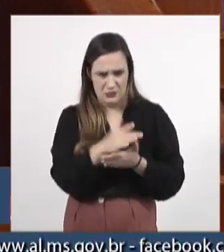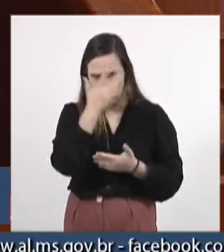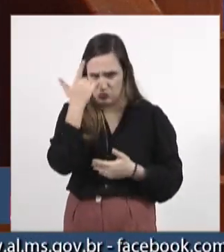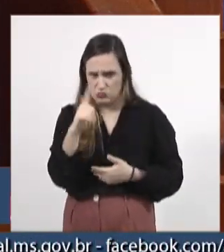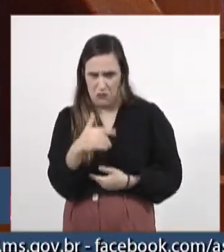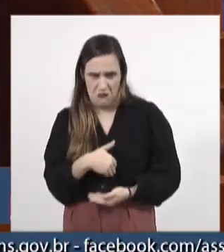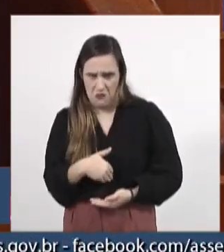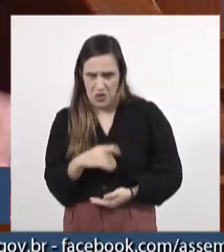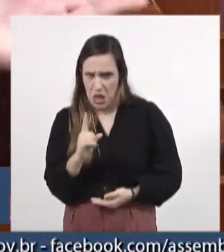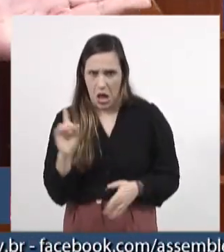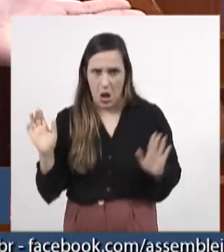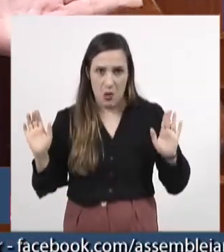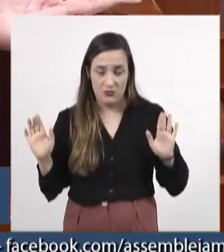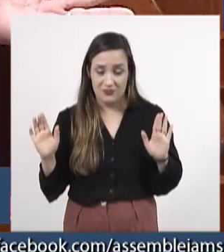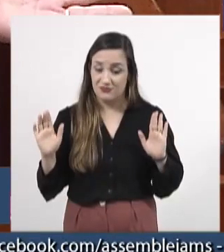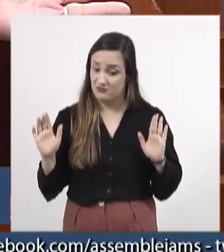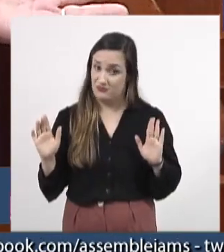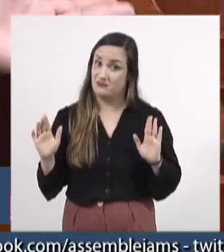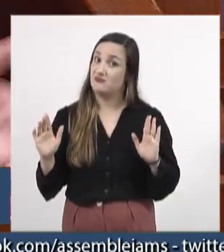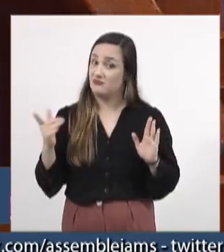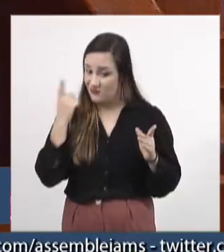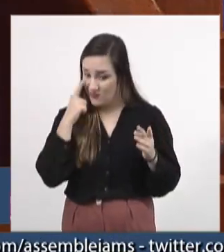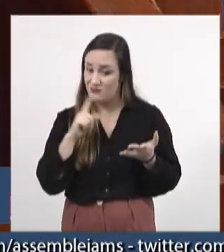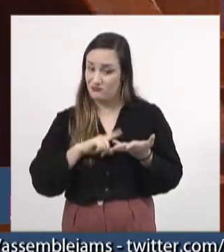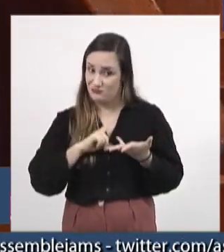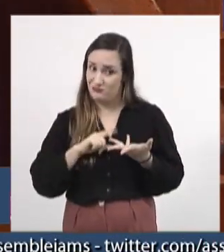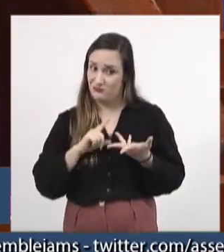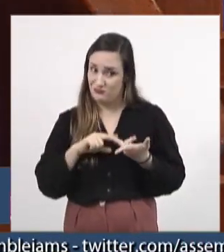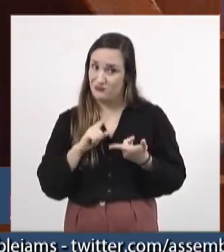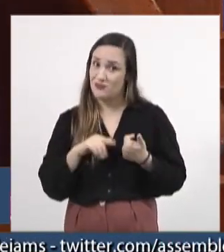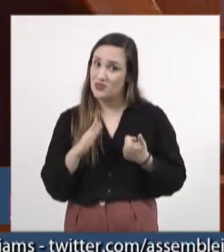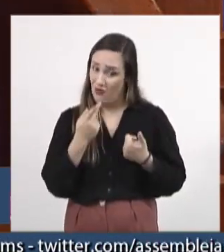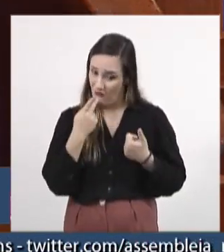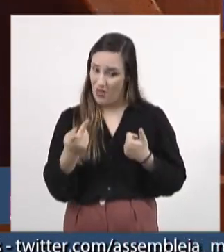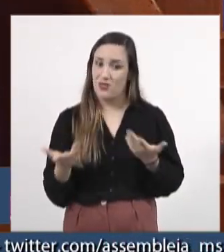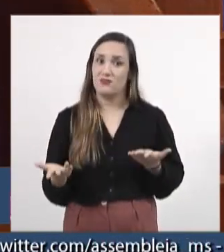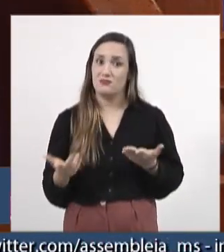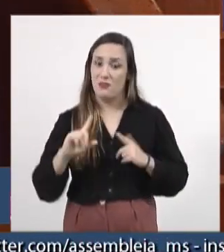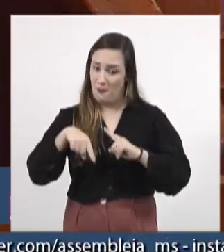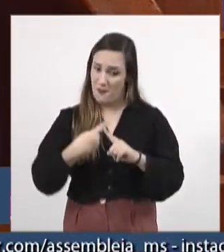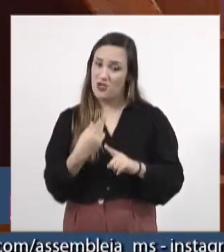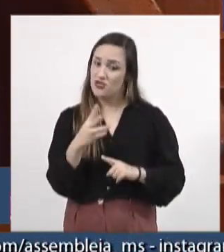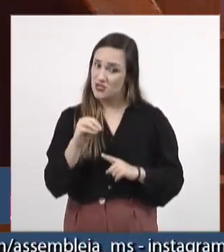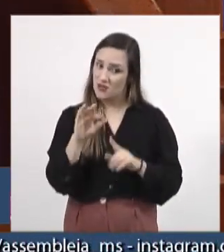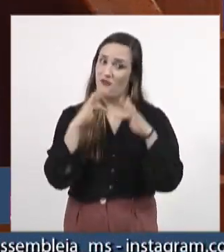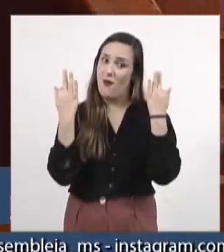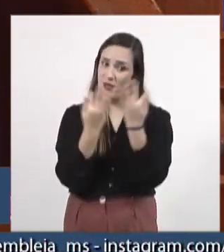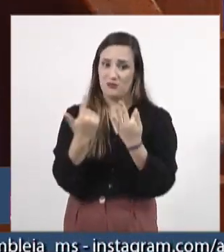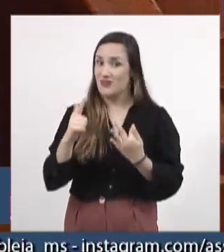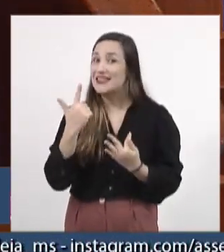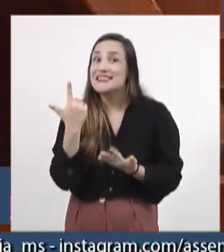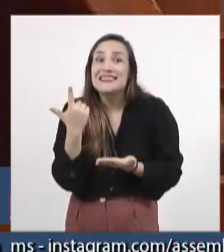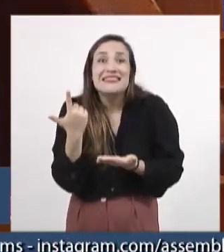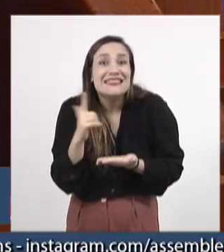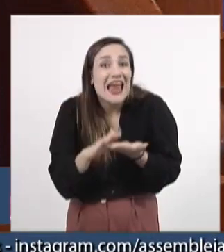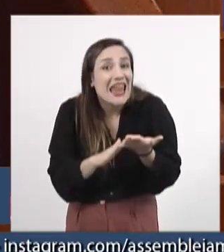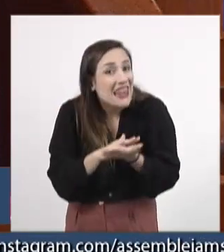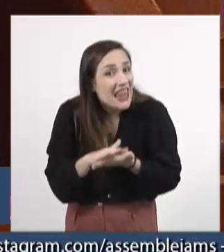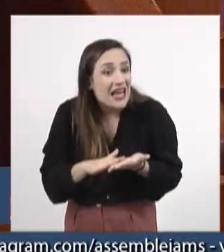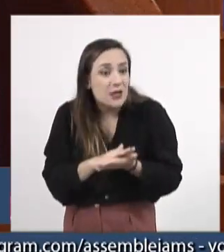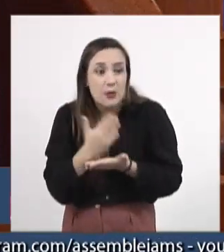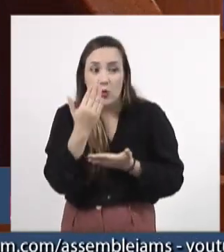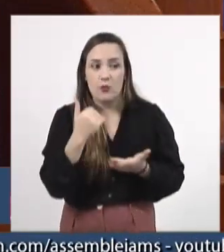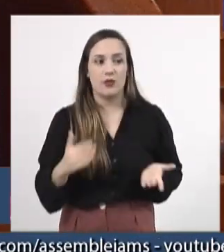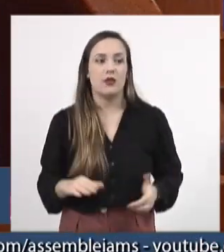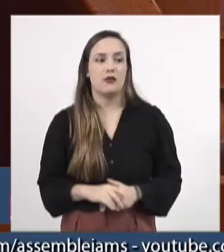fome, e agora vem à tona essa situação, como o deputado colocou, mais de 30 famílias que não têm nada para colocar no